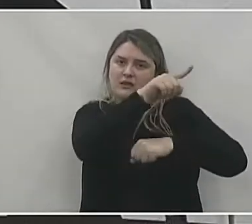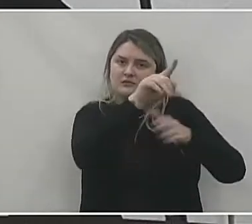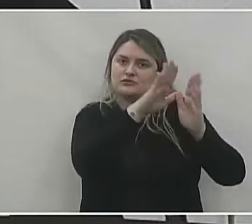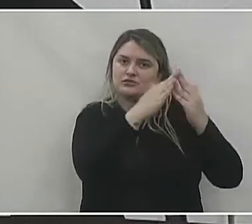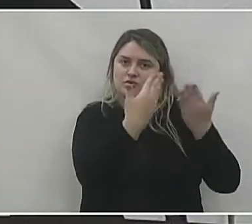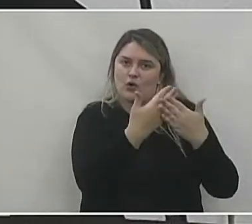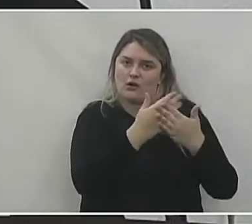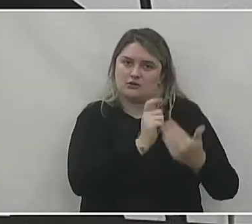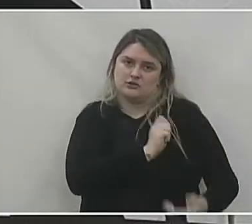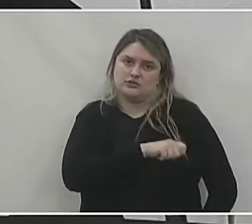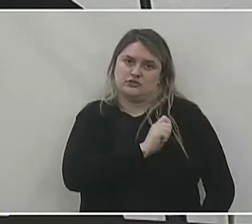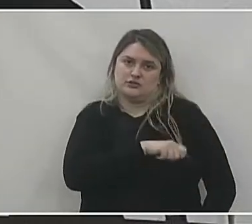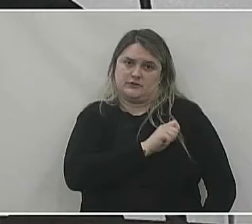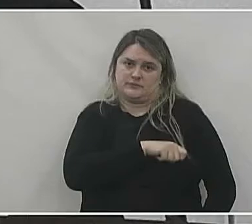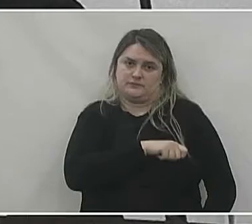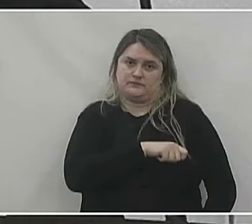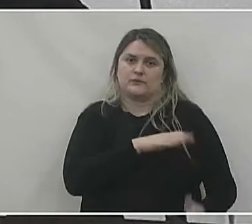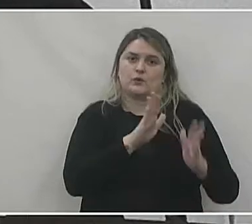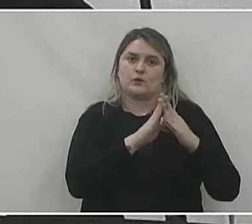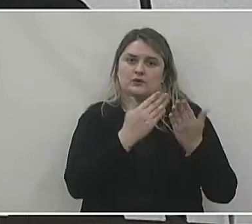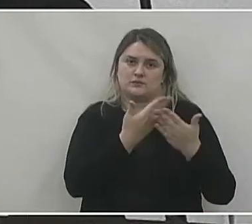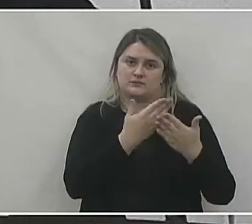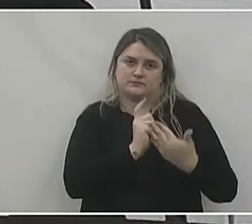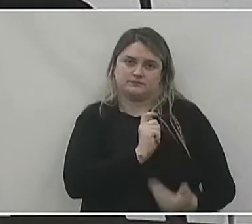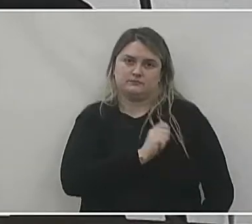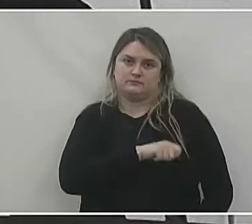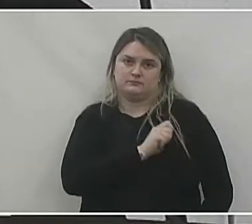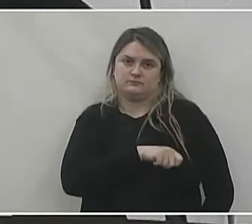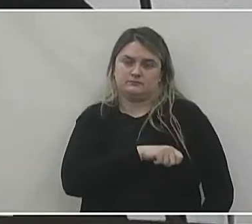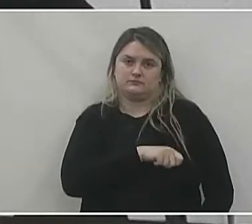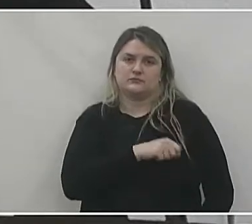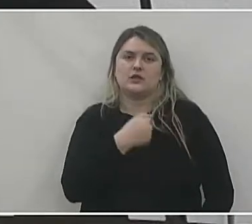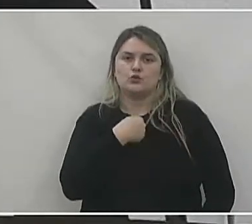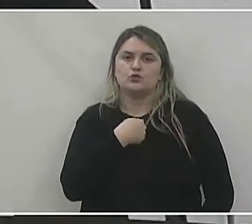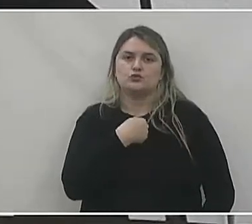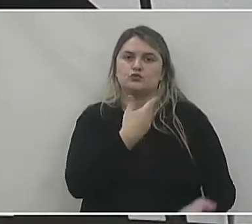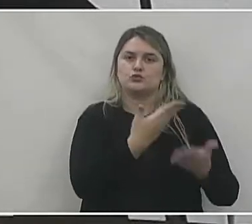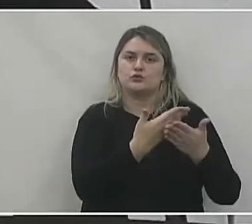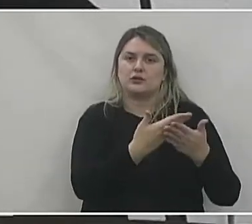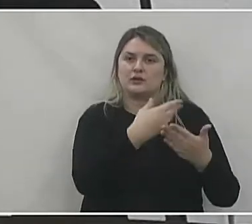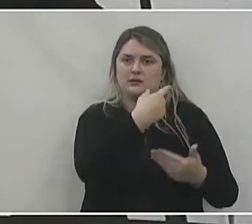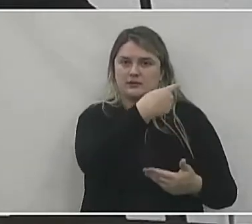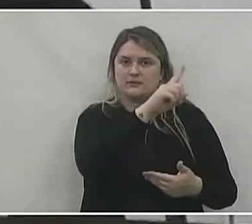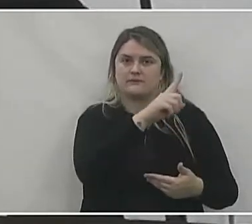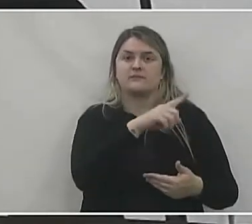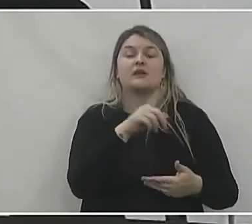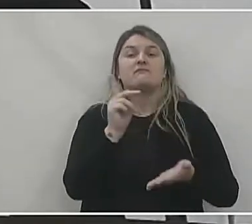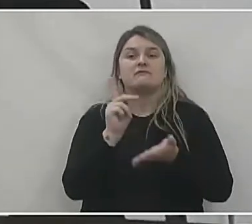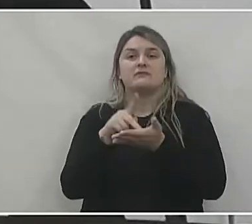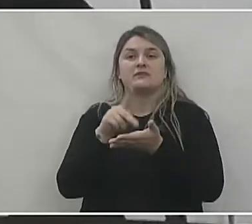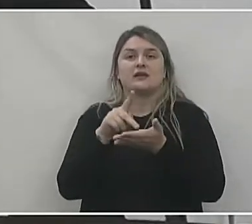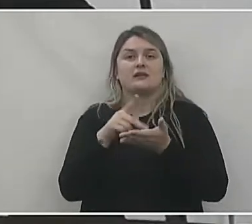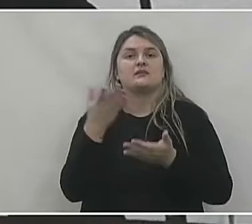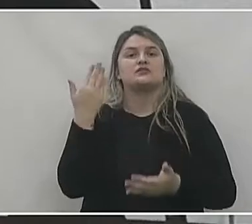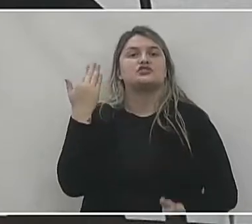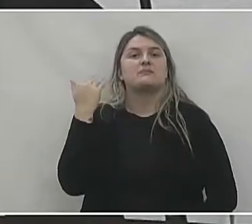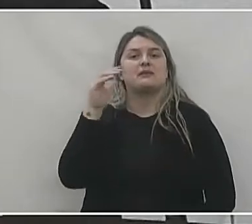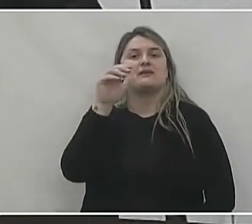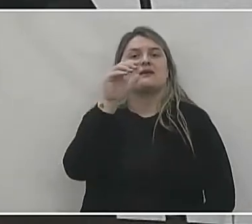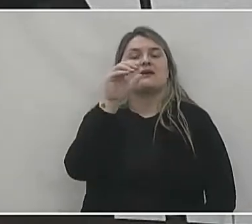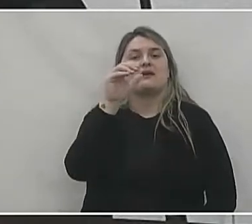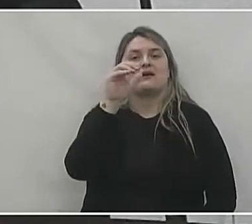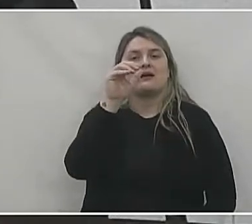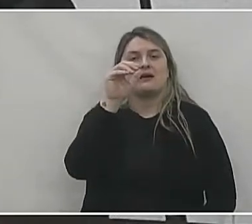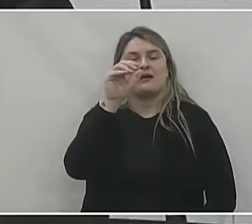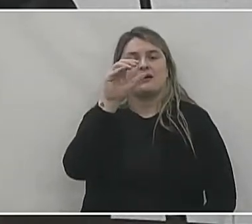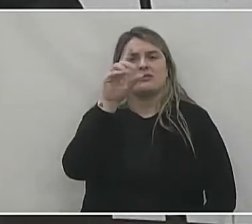ali. Era o Colégio José de Anchieta, acho que era. Ari Carneiro. Isso. E